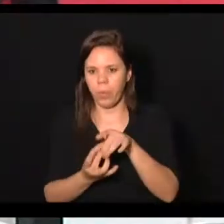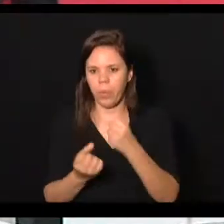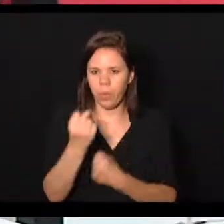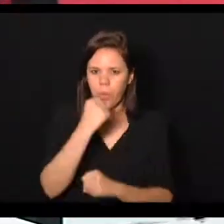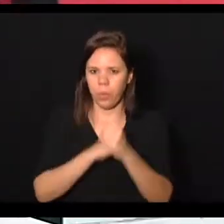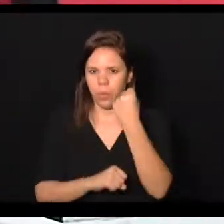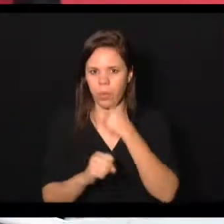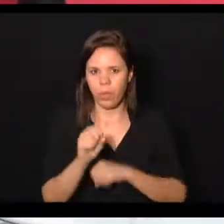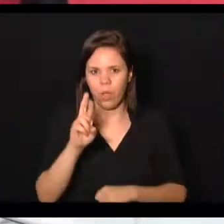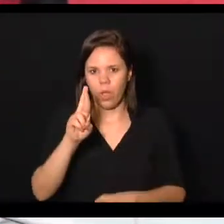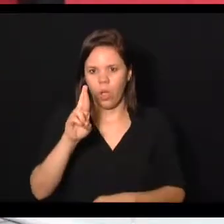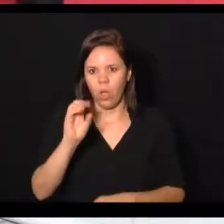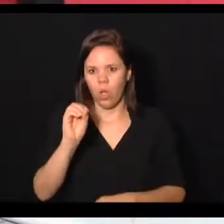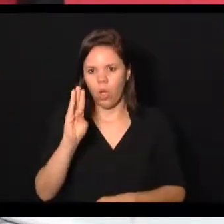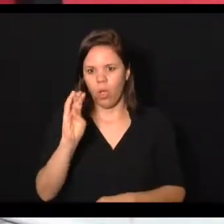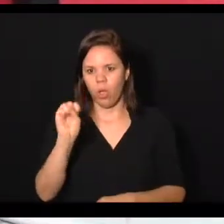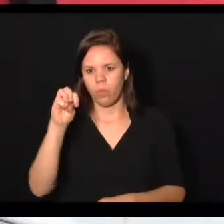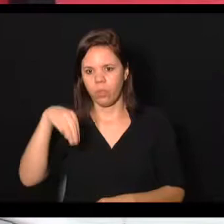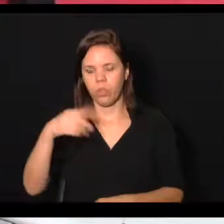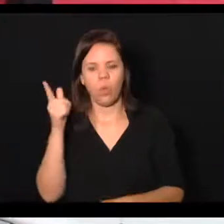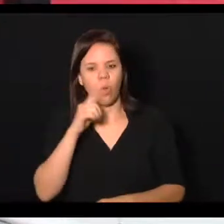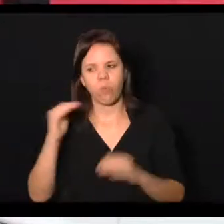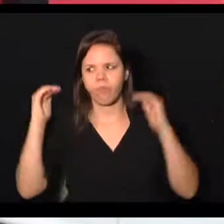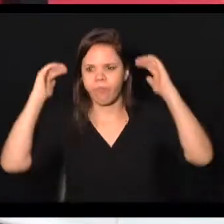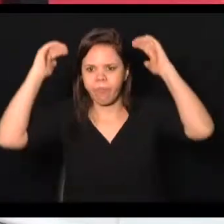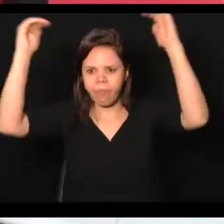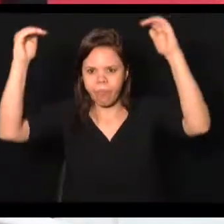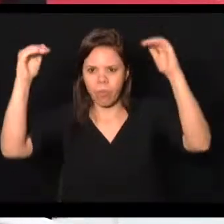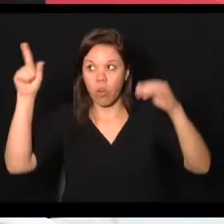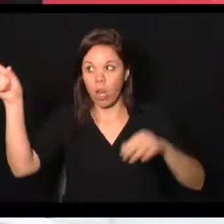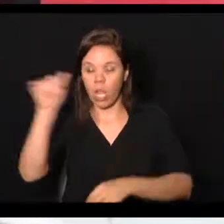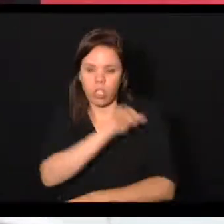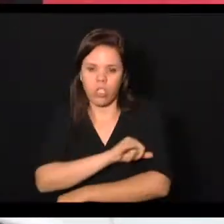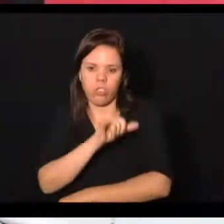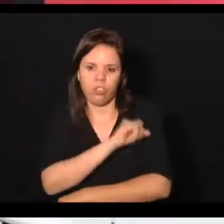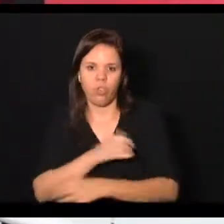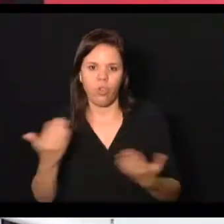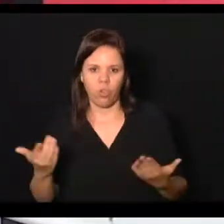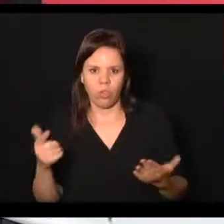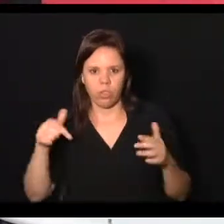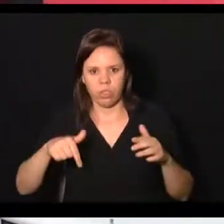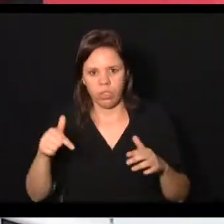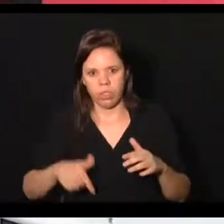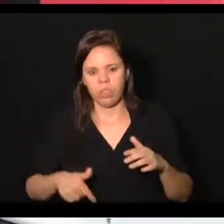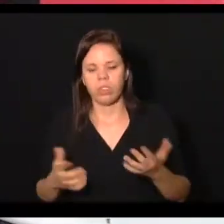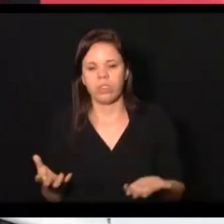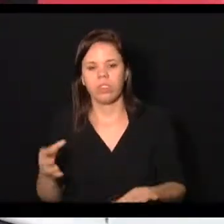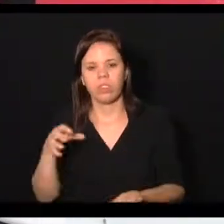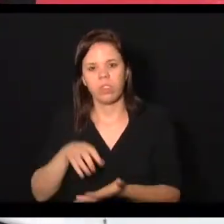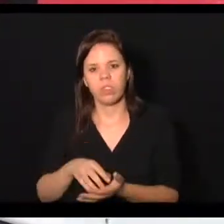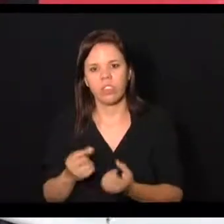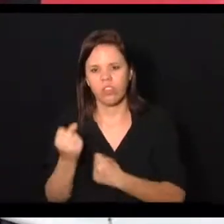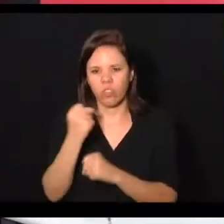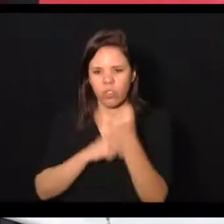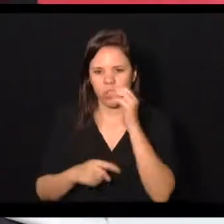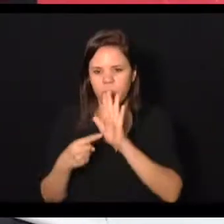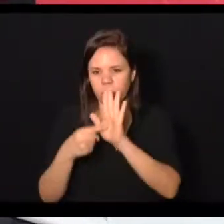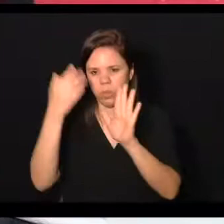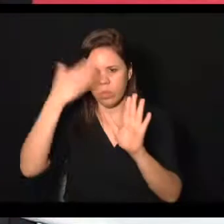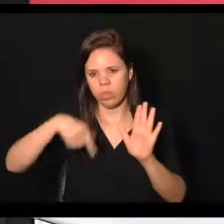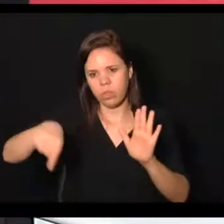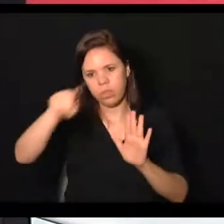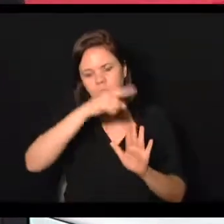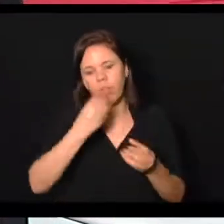O Robson Conceição conquistou o lugar mais alto do pódio no Rio de Janeiro. Hoje nós estamos aqui no centro do ringue para mostrarmos para você